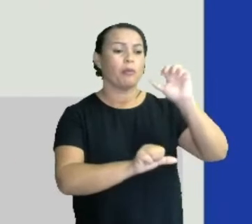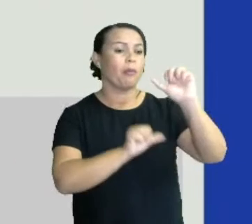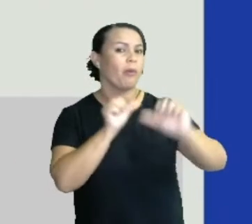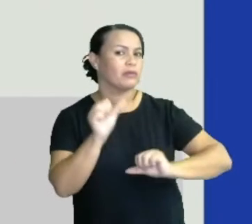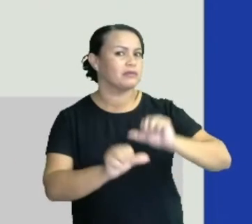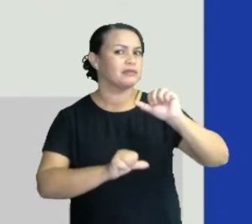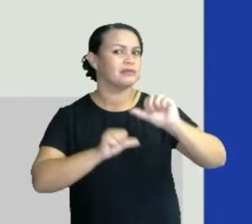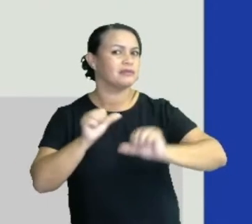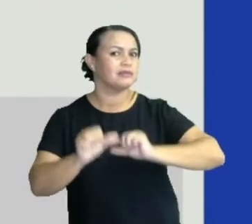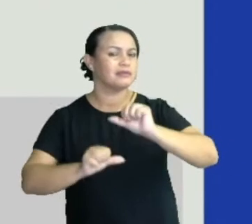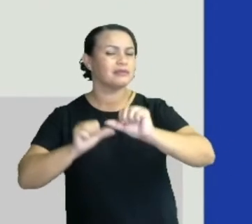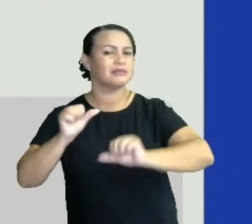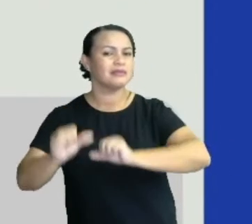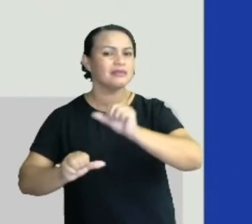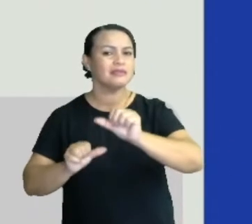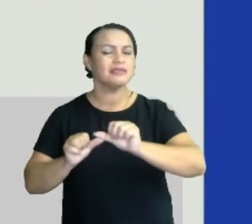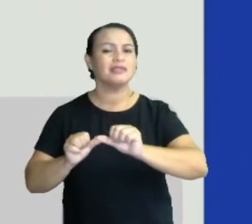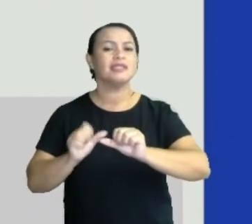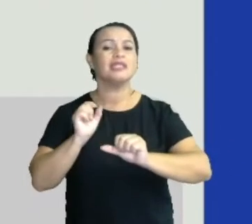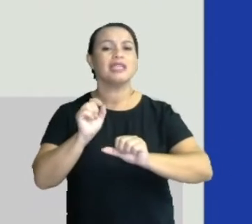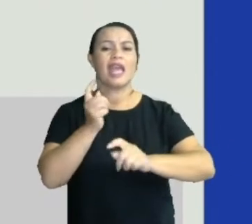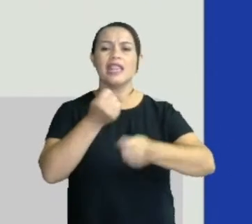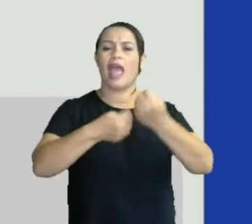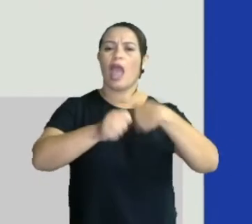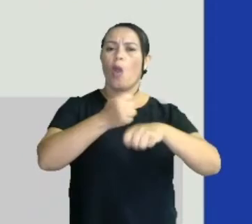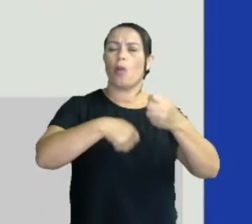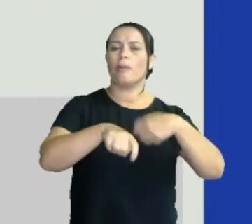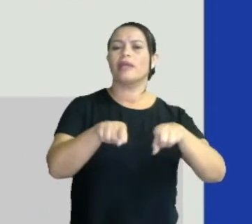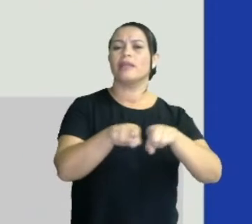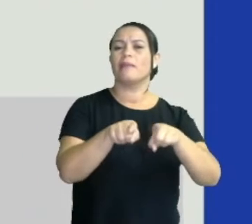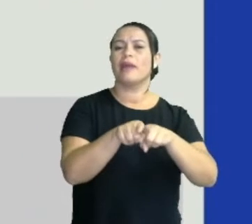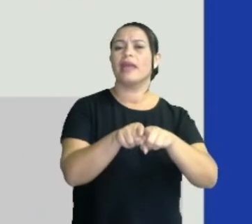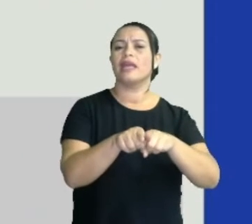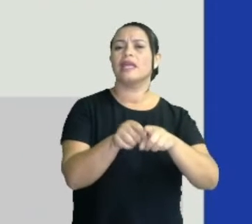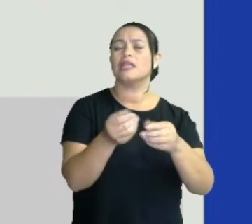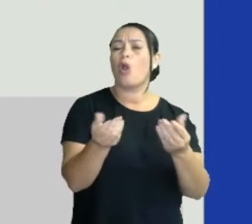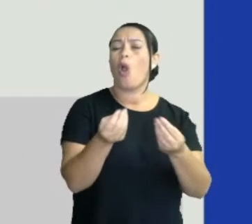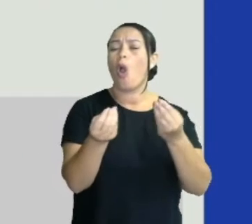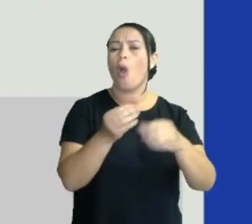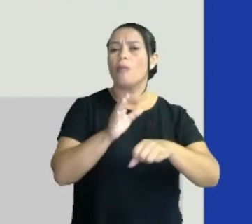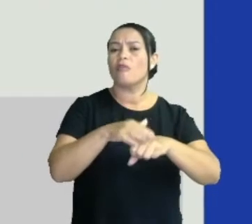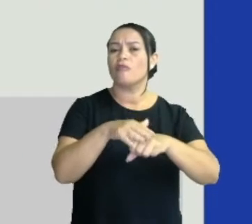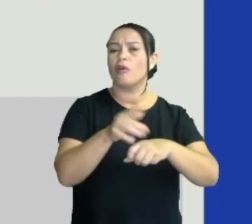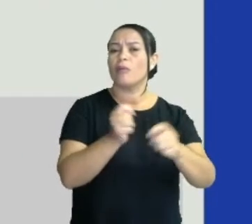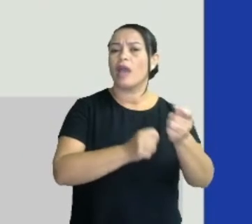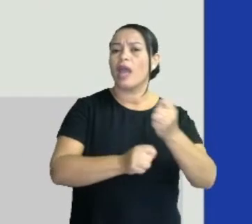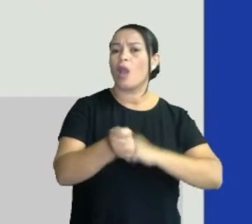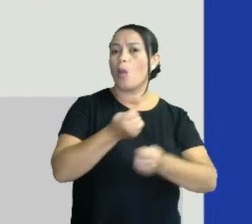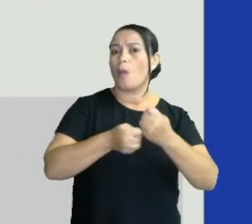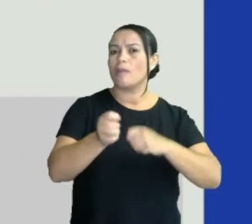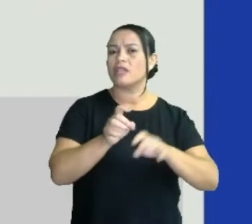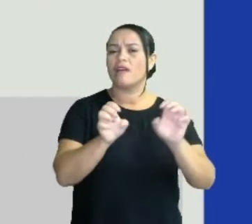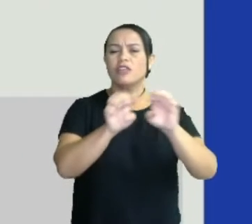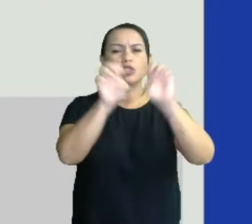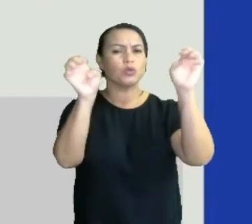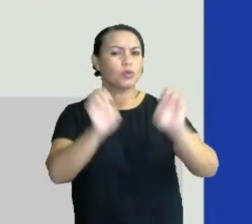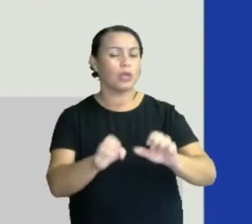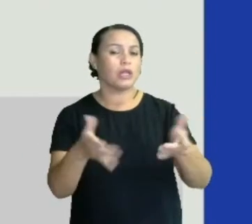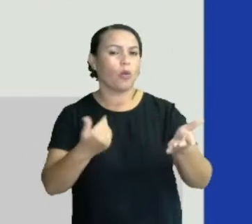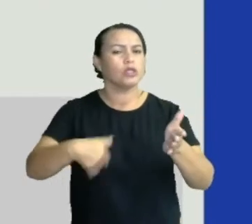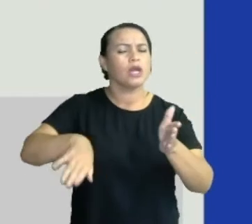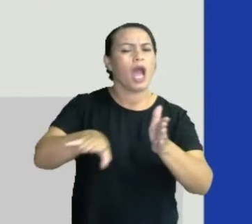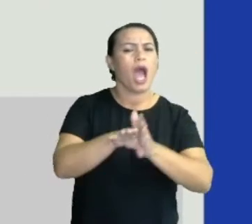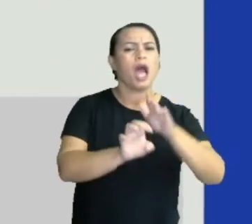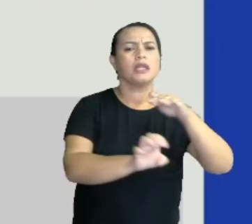mudança da economia, da forma como a economia estava estruturada. Então, com a chegada